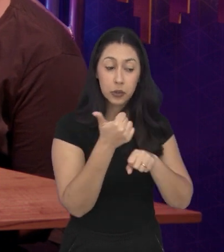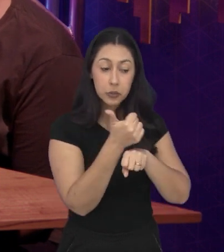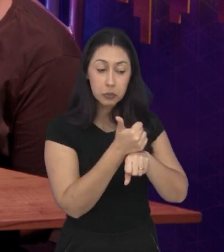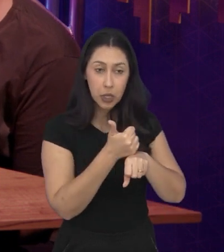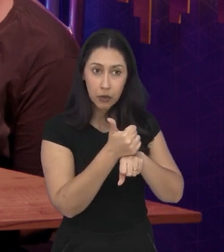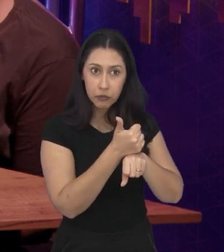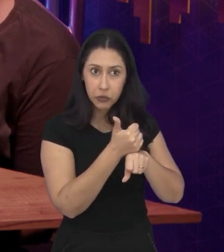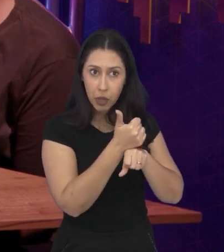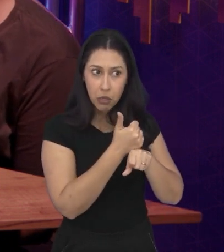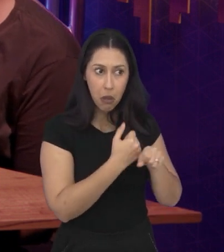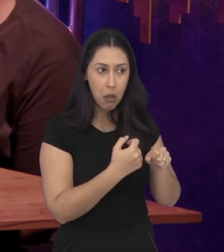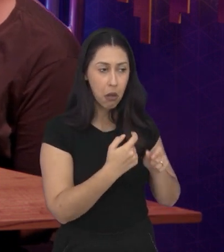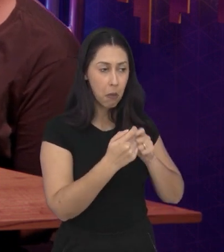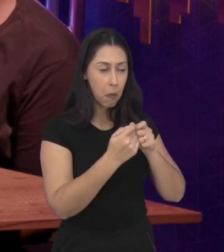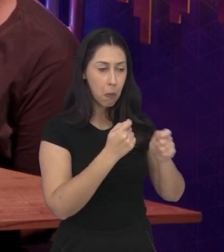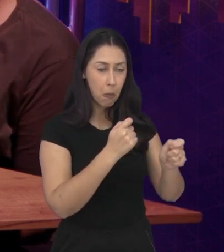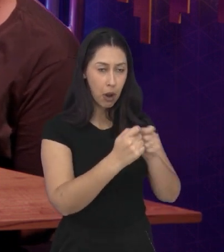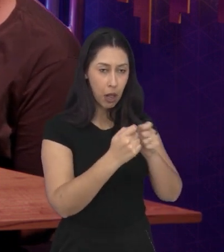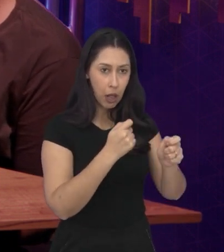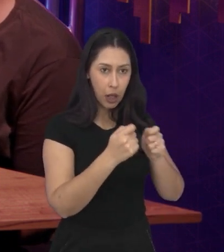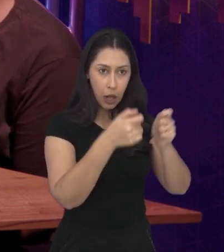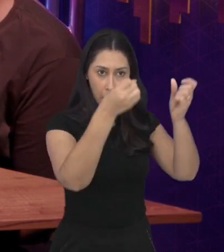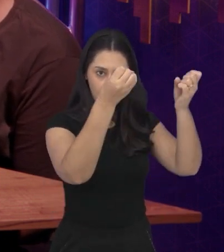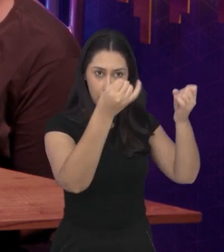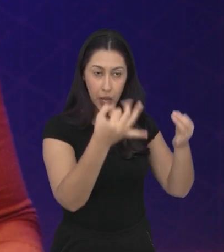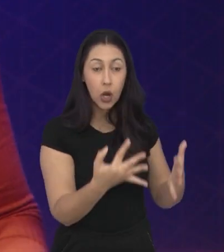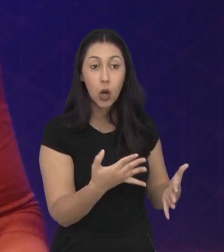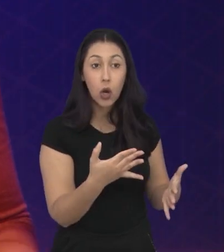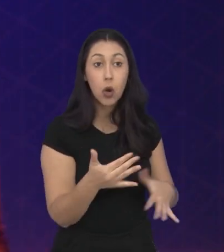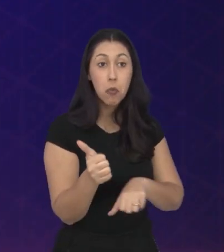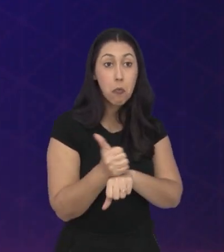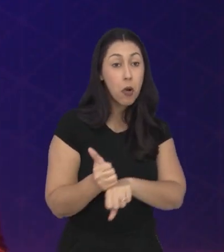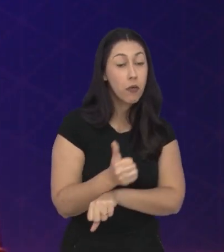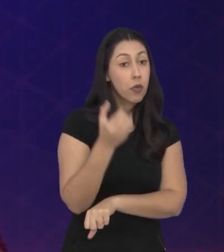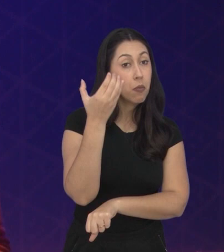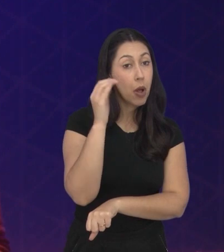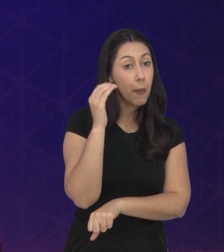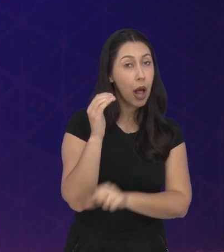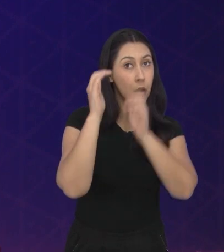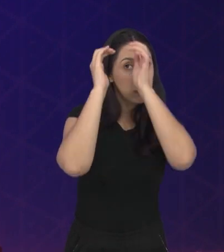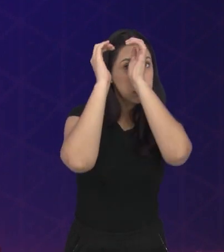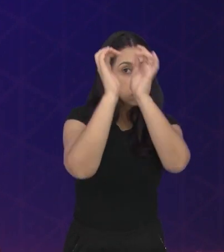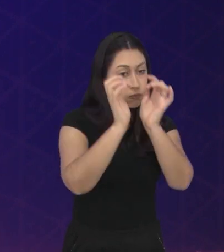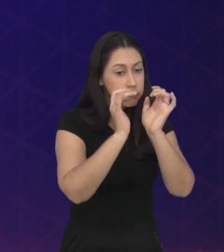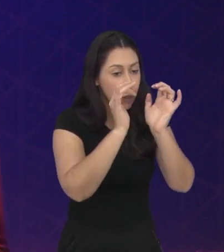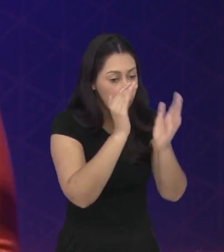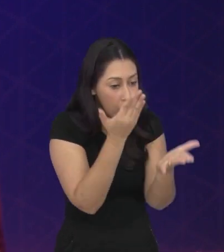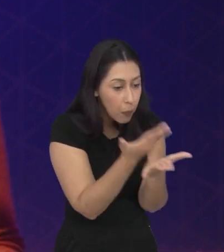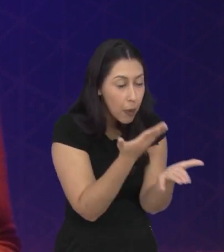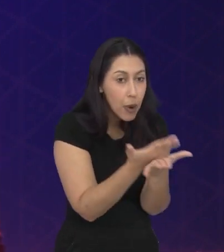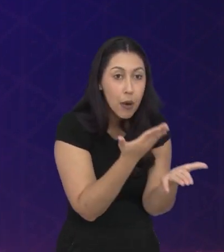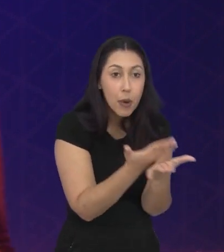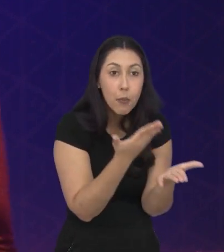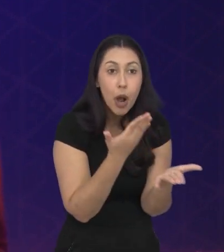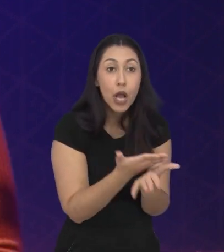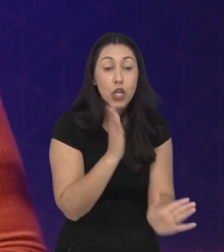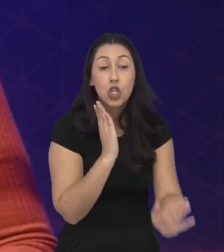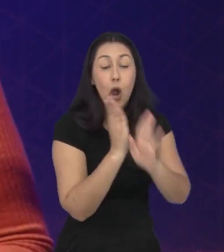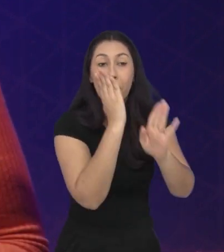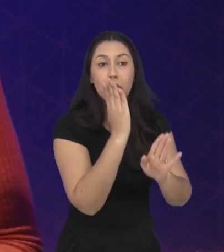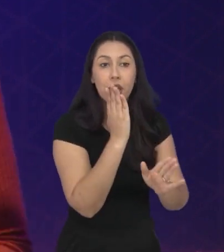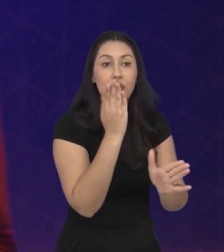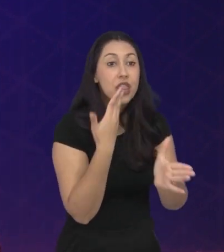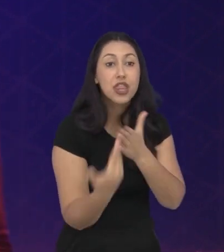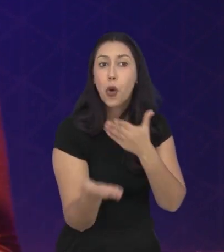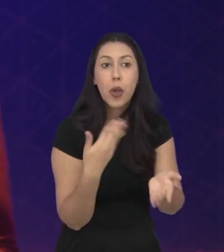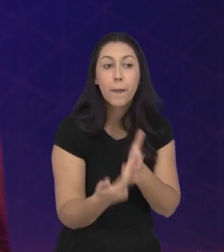né, os especialistas que foram entrevistados por essa matéria, né, os cientistas que estudam o cérebro descobriram que todas as decisões, independente